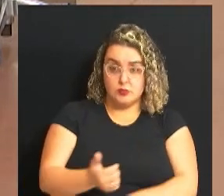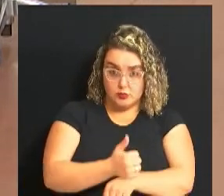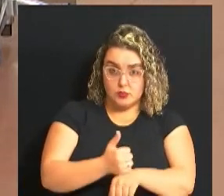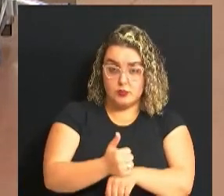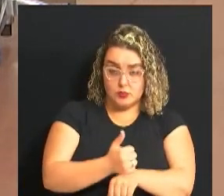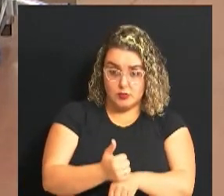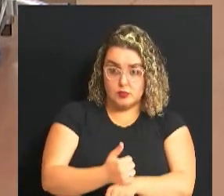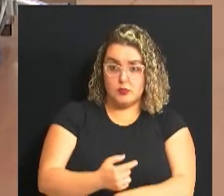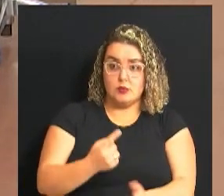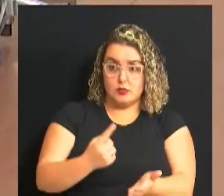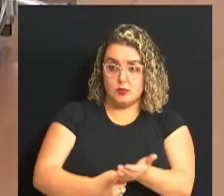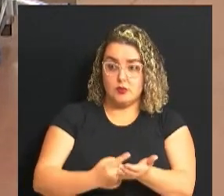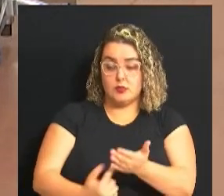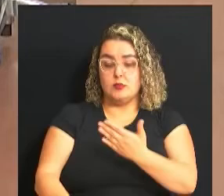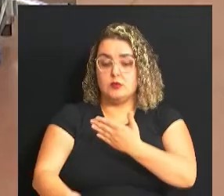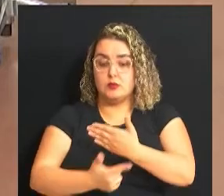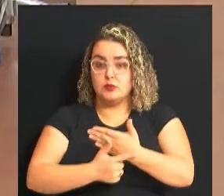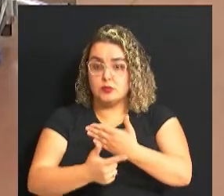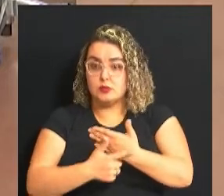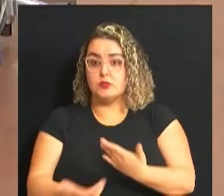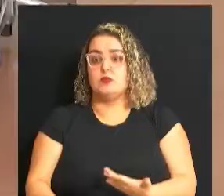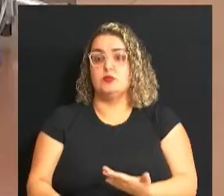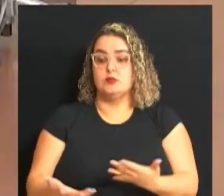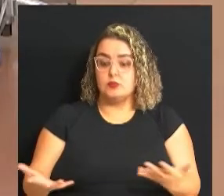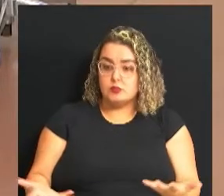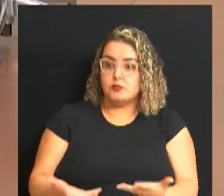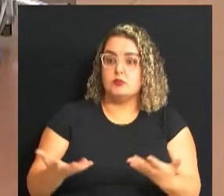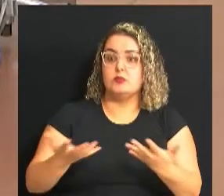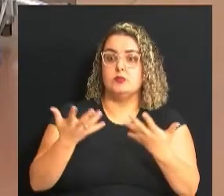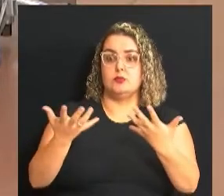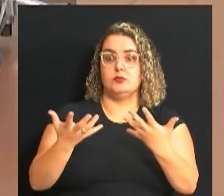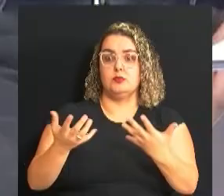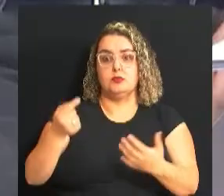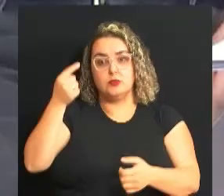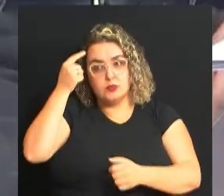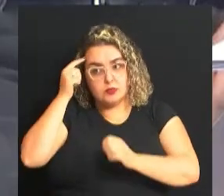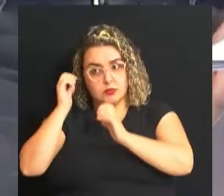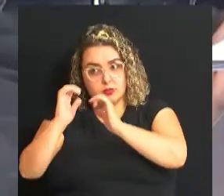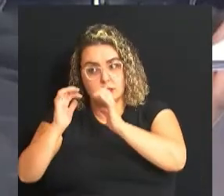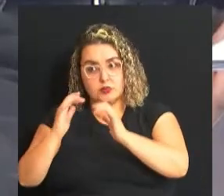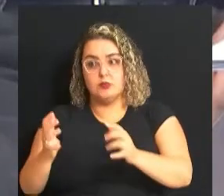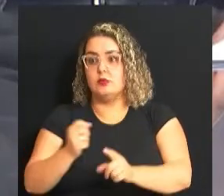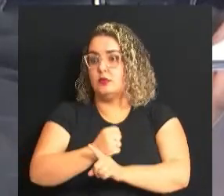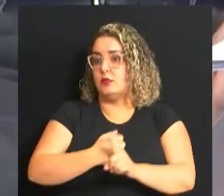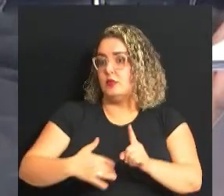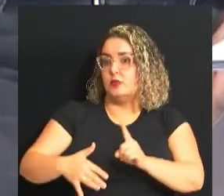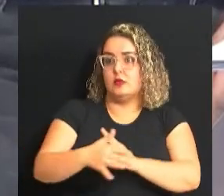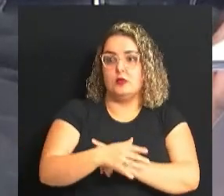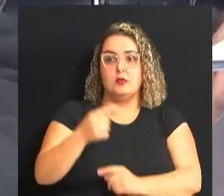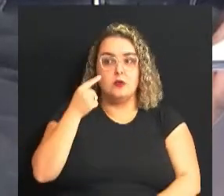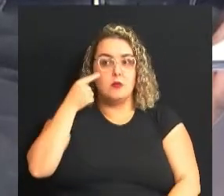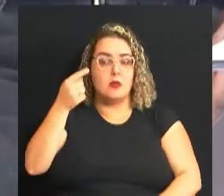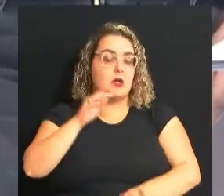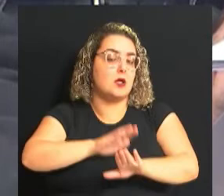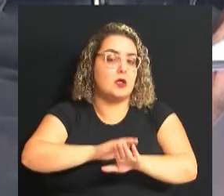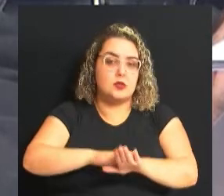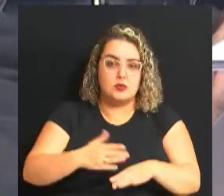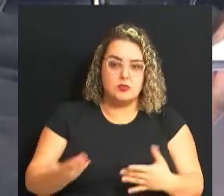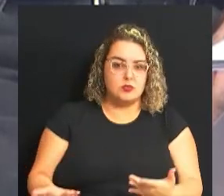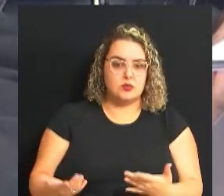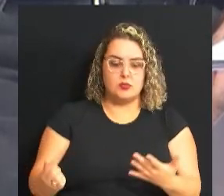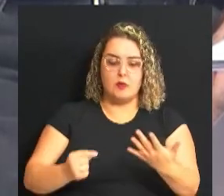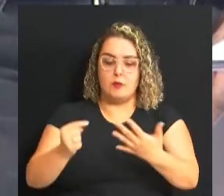nesse papel, nessa contribuição de refletir com a sociedade, de pensar ações em relação às questões